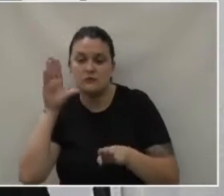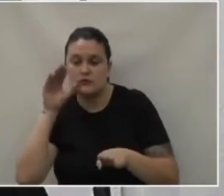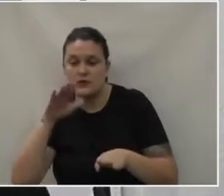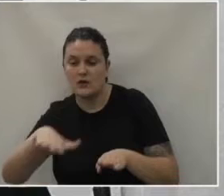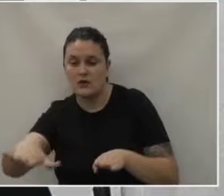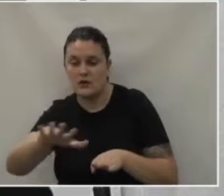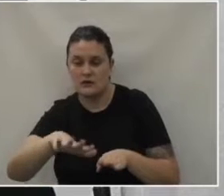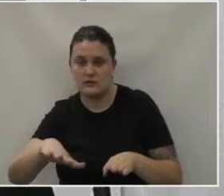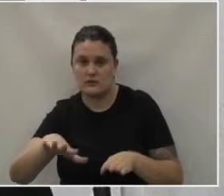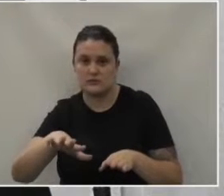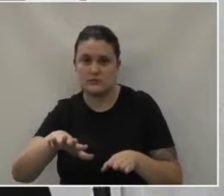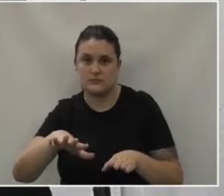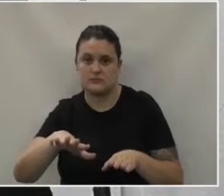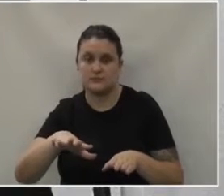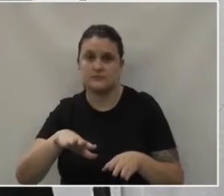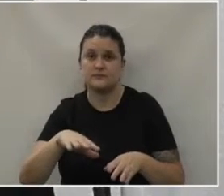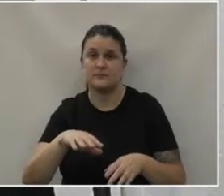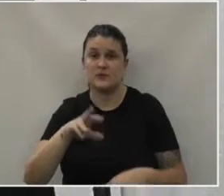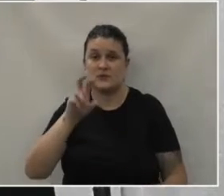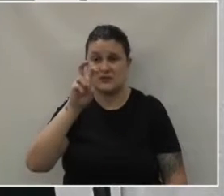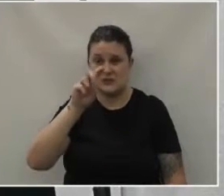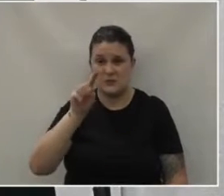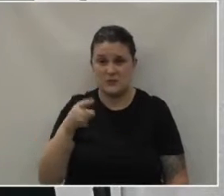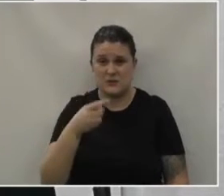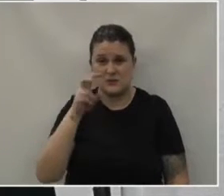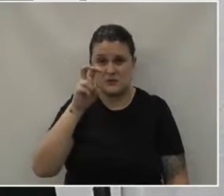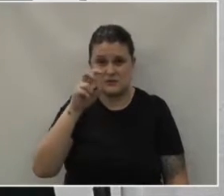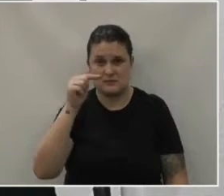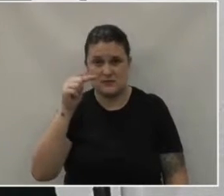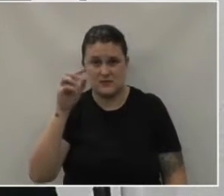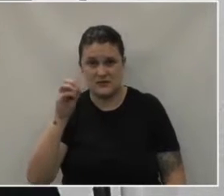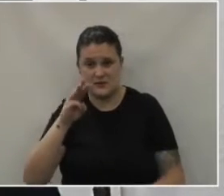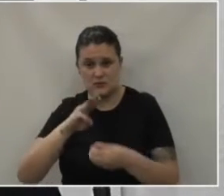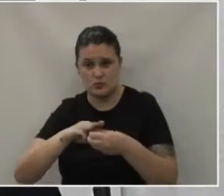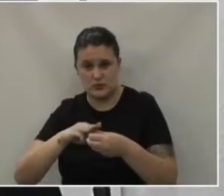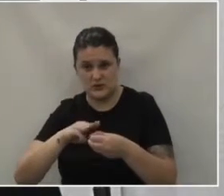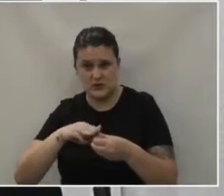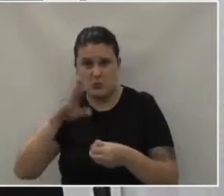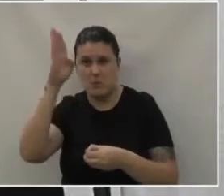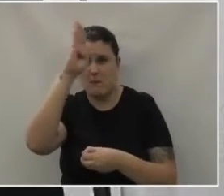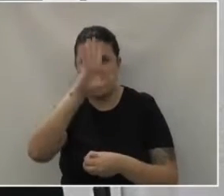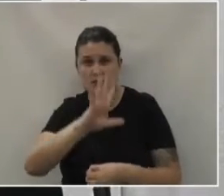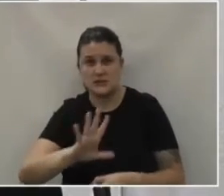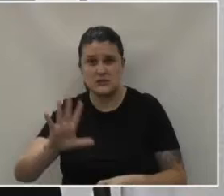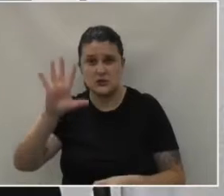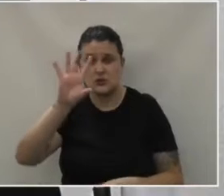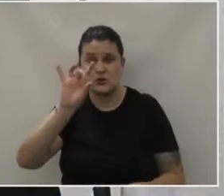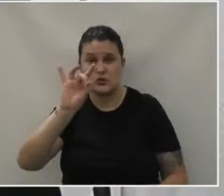Nesse aspecto, dos 5.570 municípios brasileiros, somente